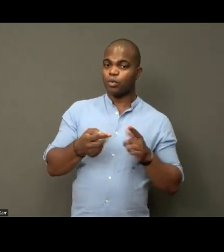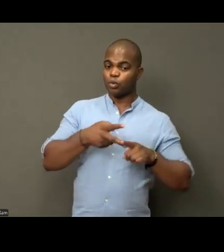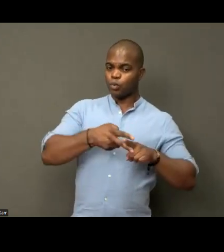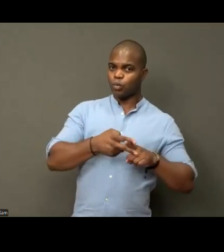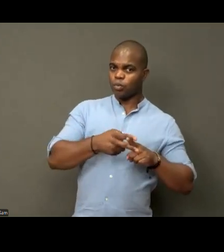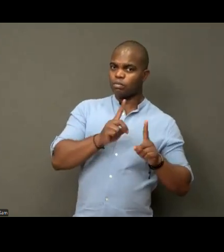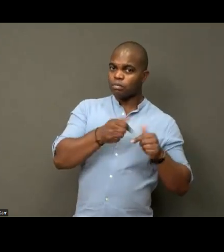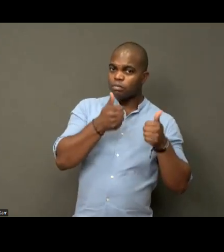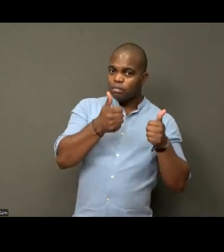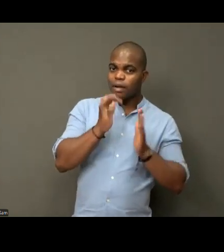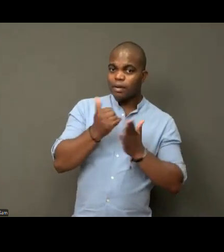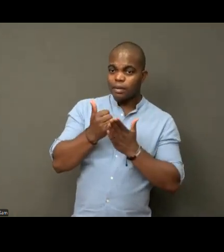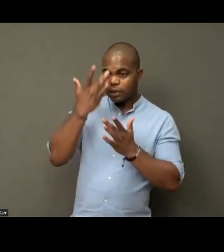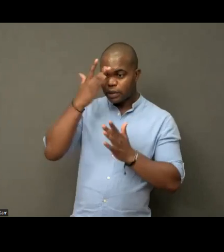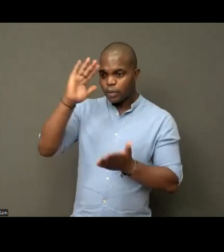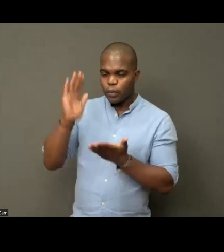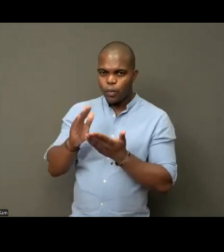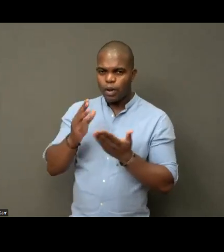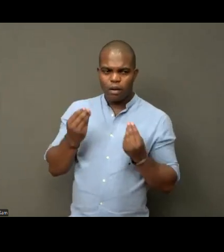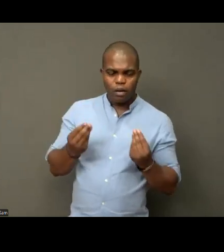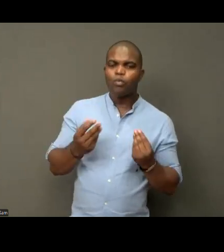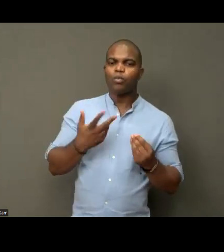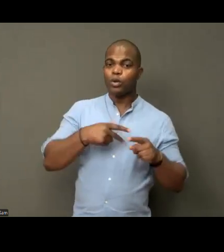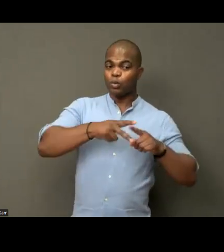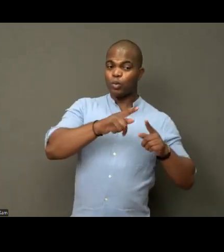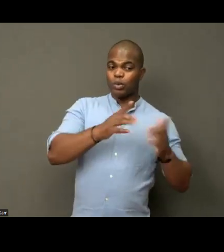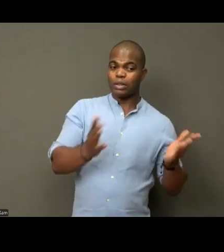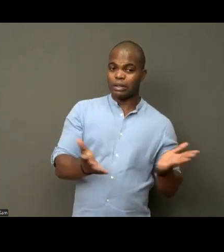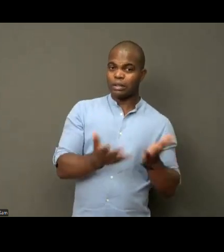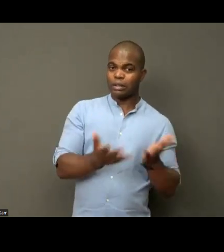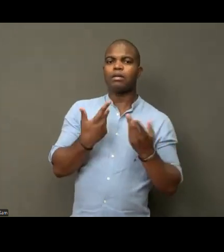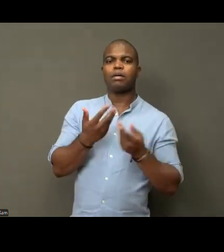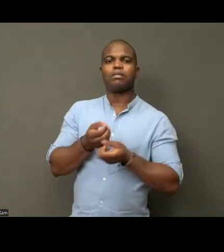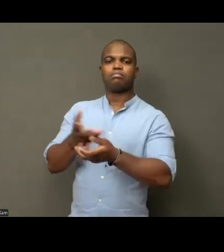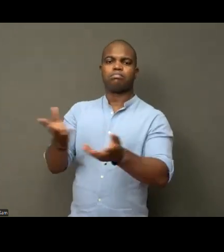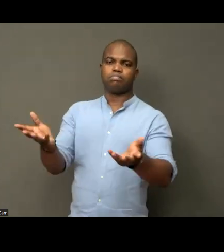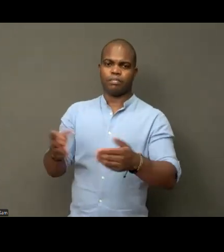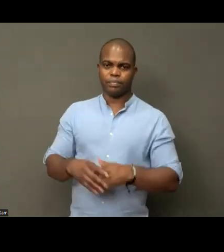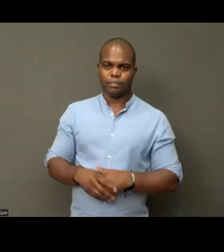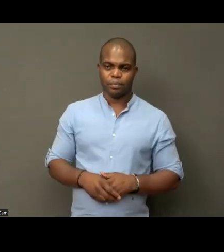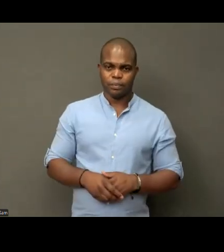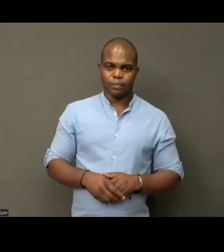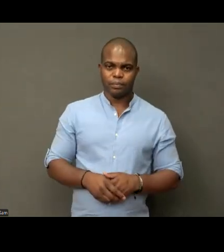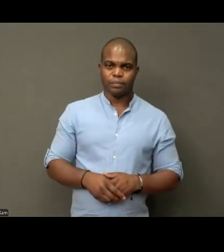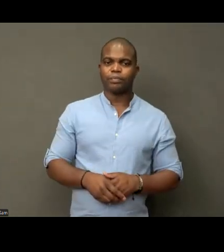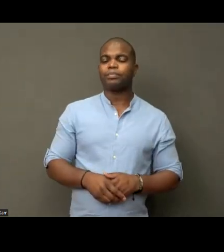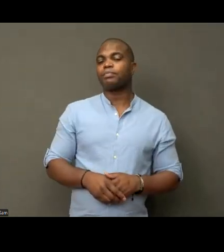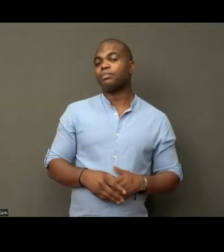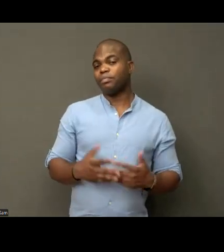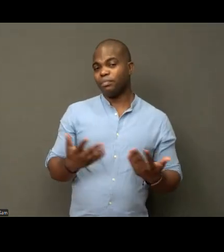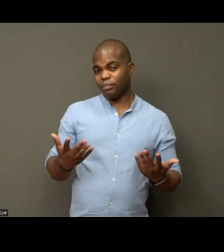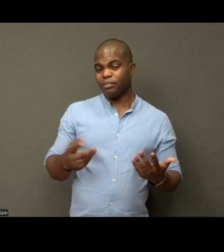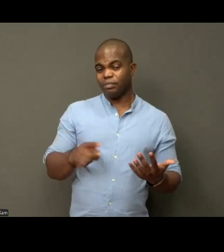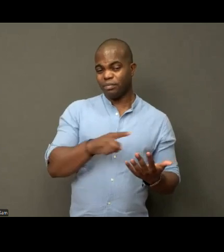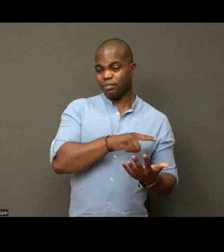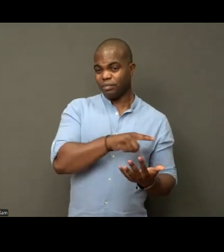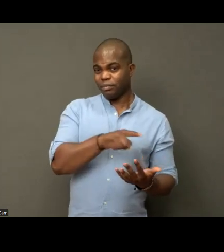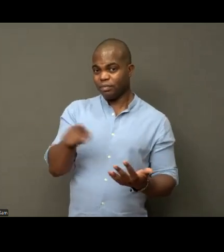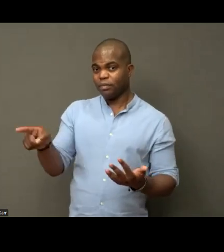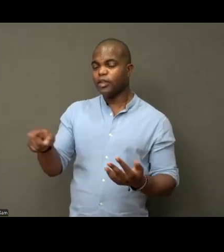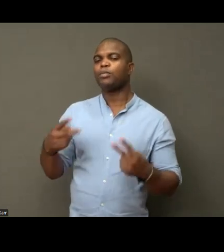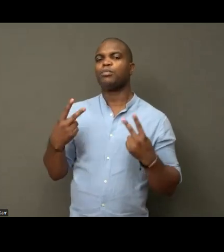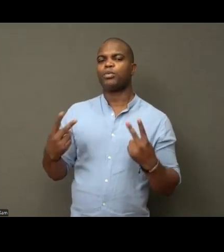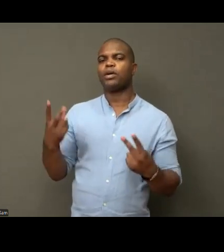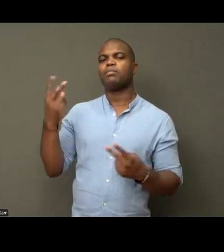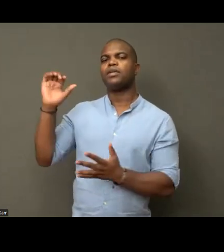rotatórios estratégicos regionais. Isso é um assunto essencial, acredito que foi destacado pelo ministro